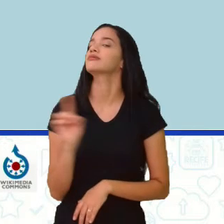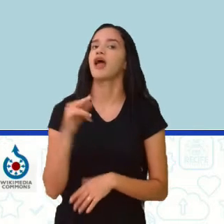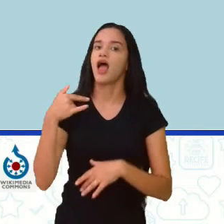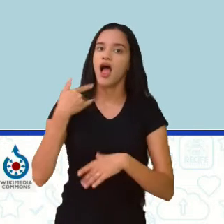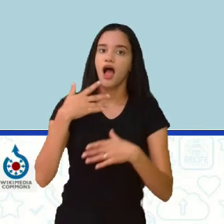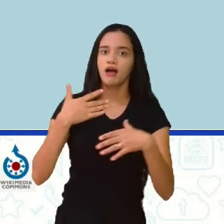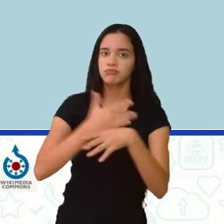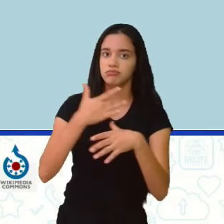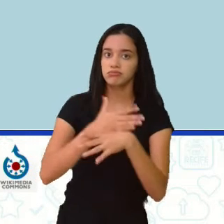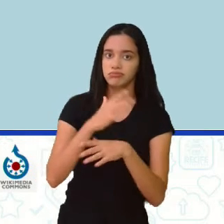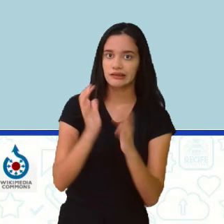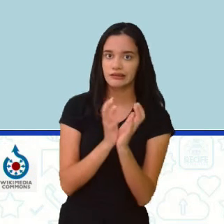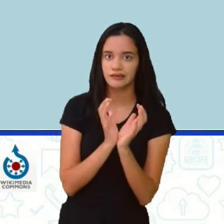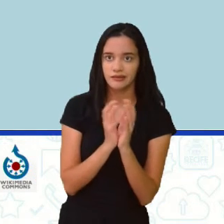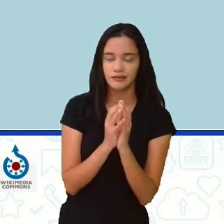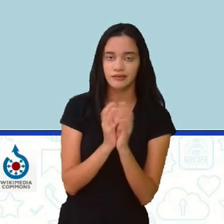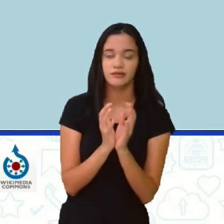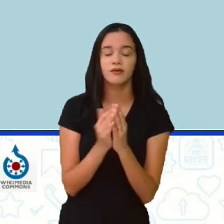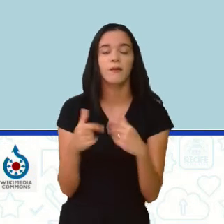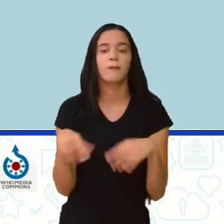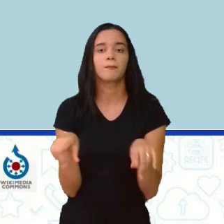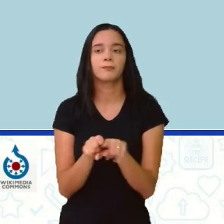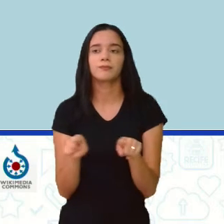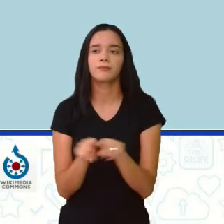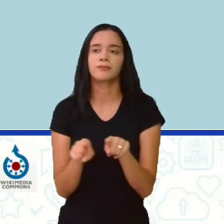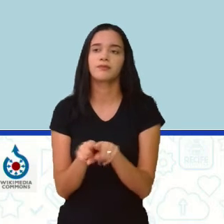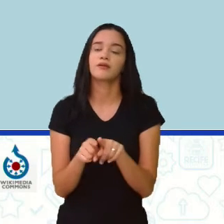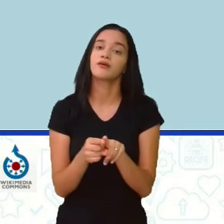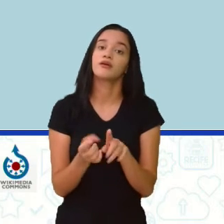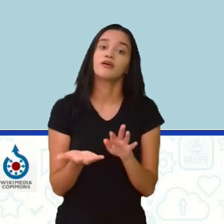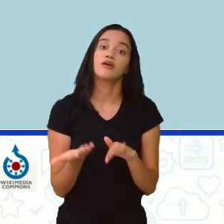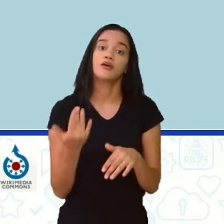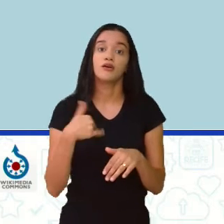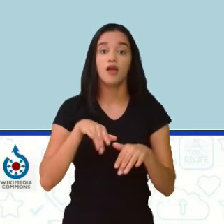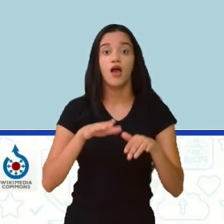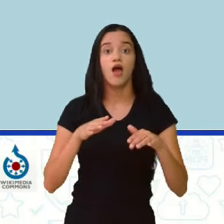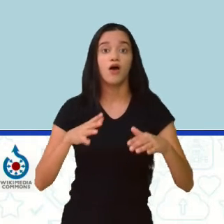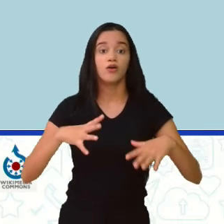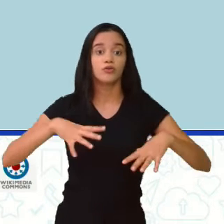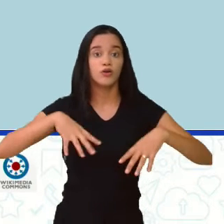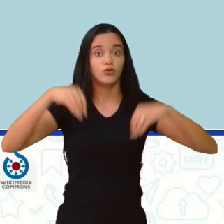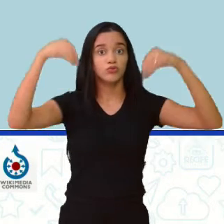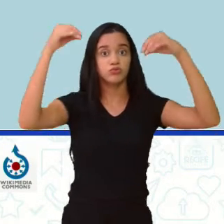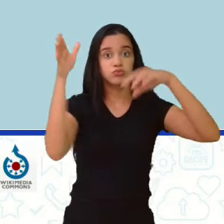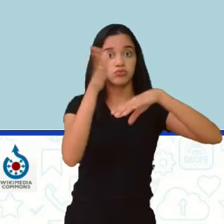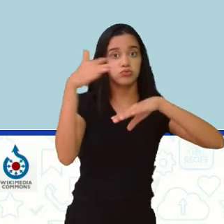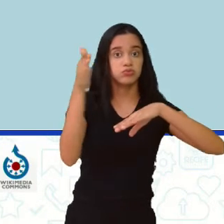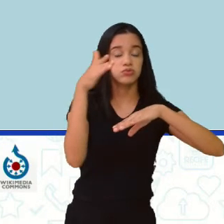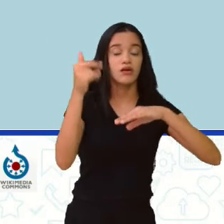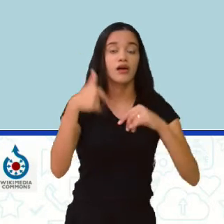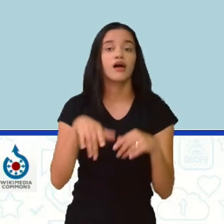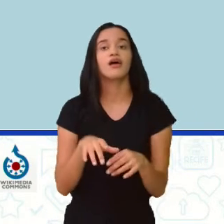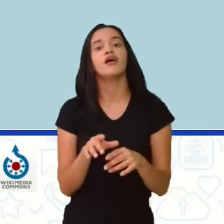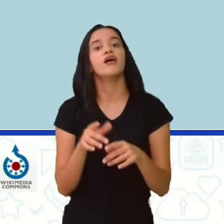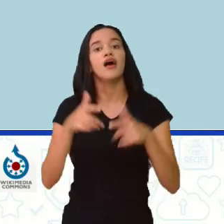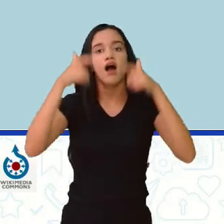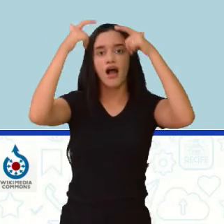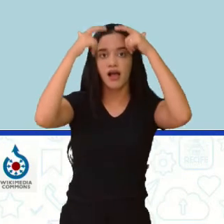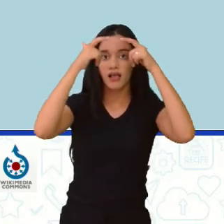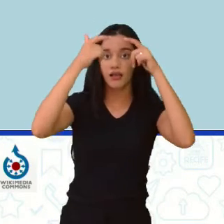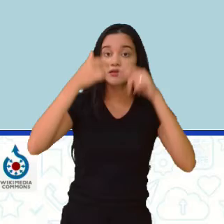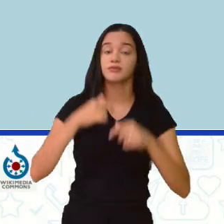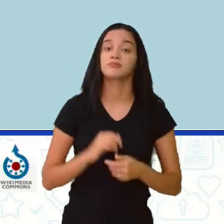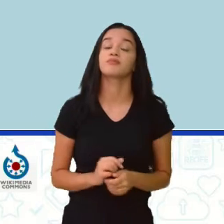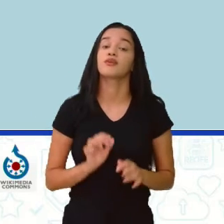faz confluência com o rio Beberibe, atrás do Palácio do Campo das Princesas, antes de desaguar no Oceano